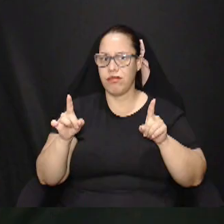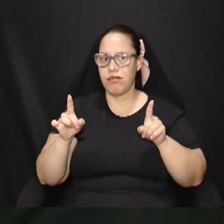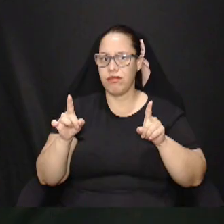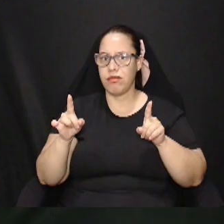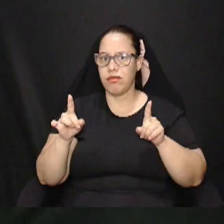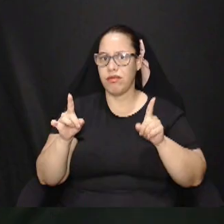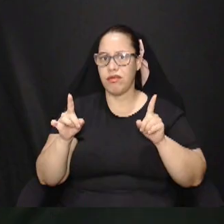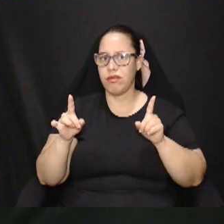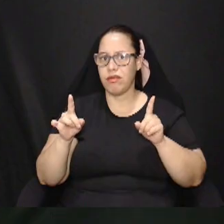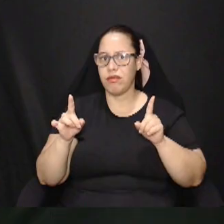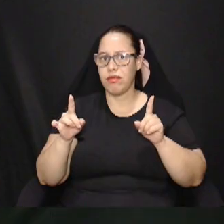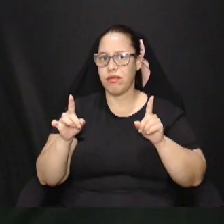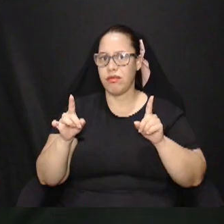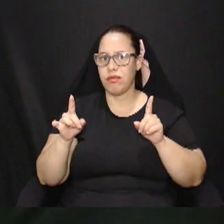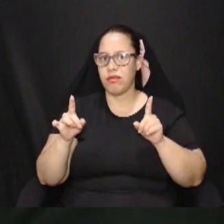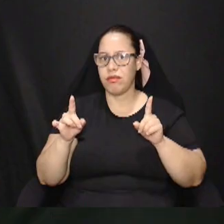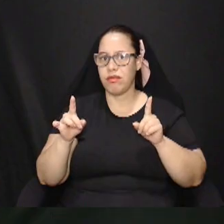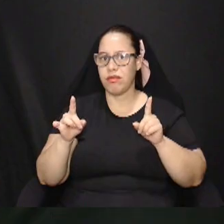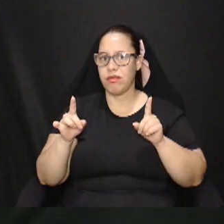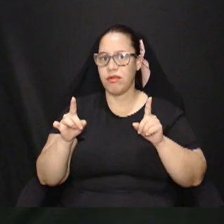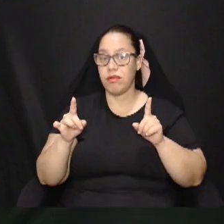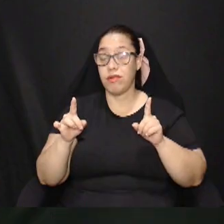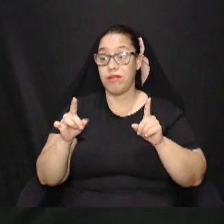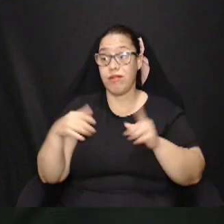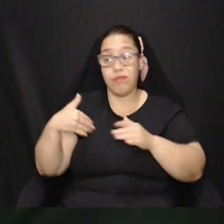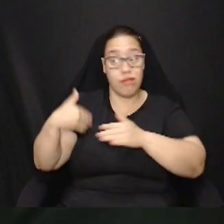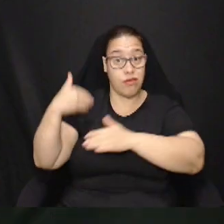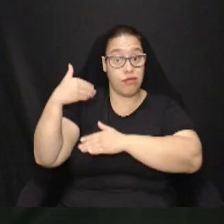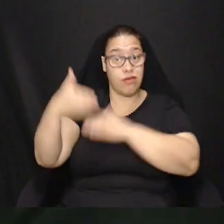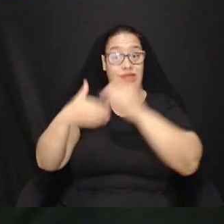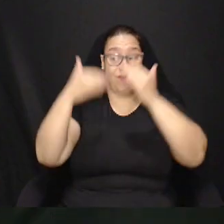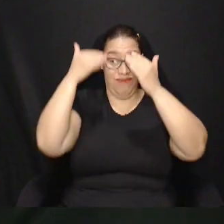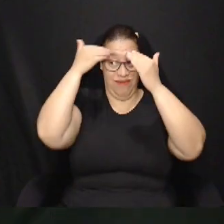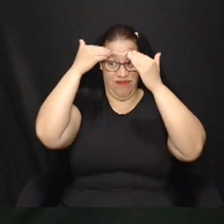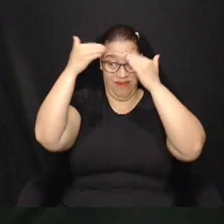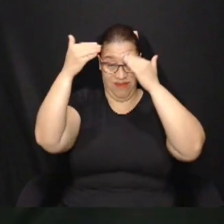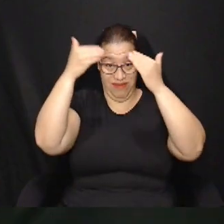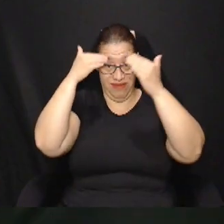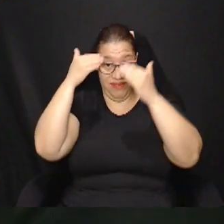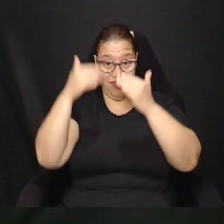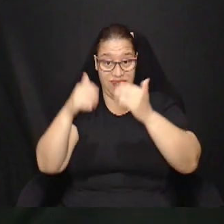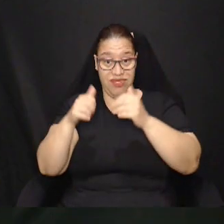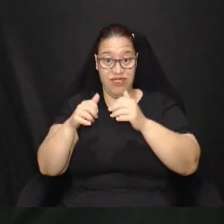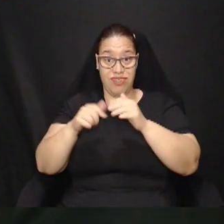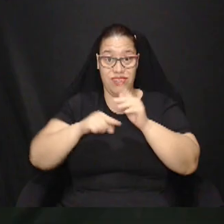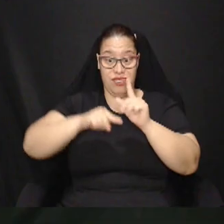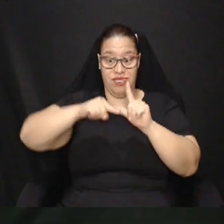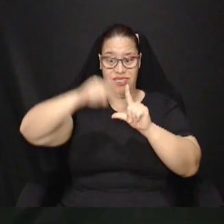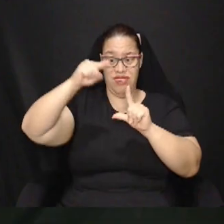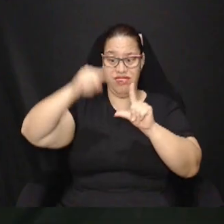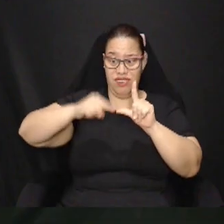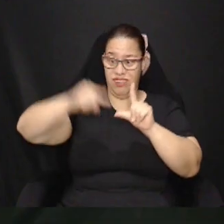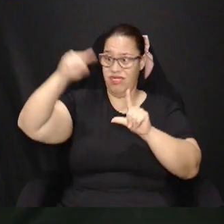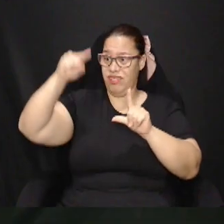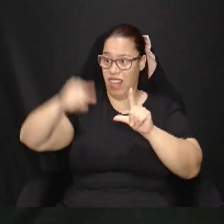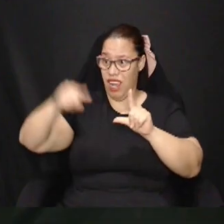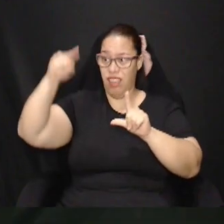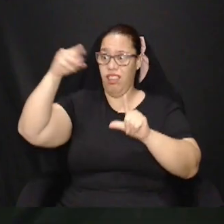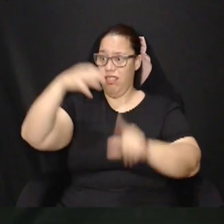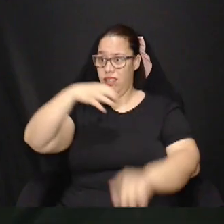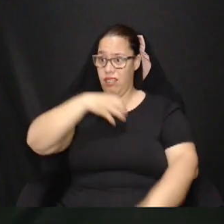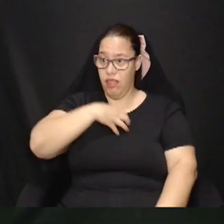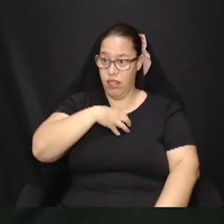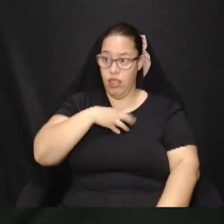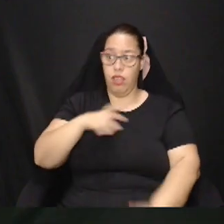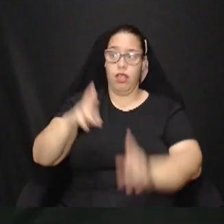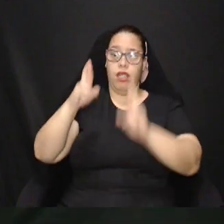de trazer a questão psicológica, que seria essa montanha-russa emocional, né? Porque tem a esperança, tem a